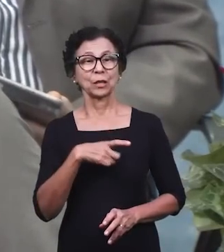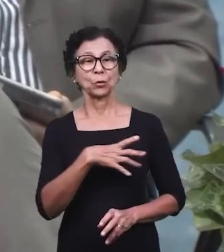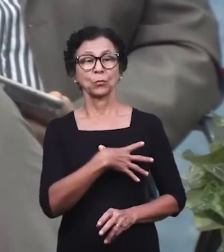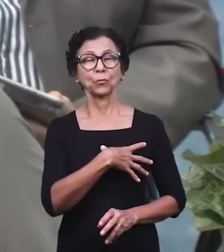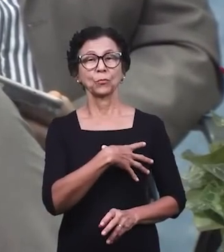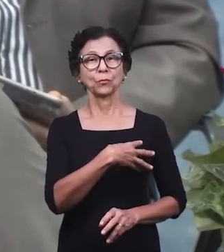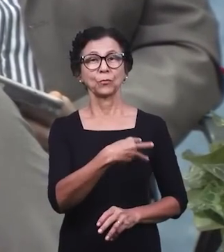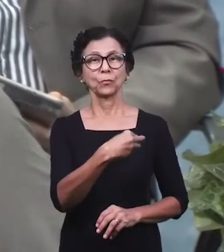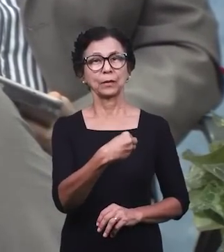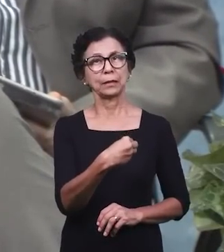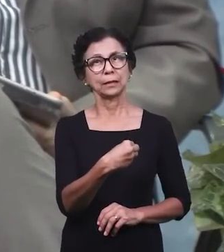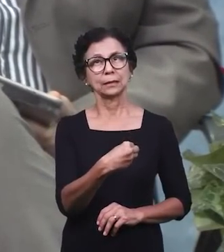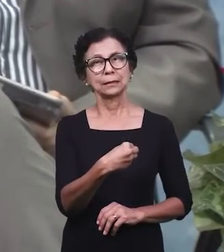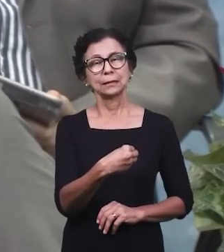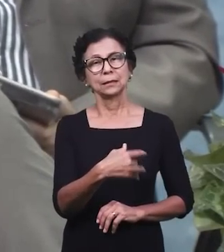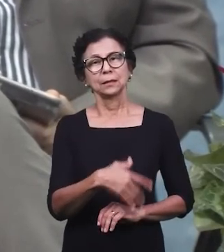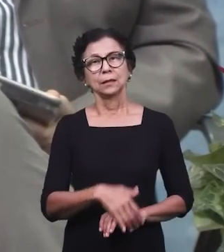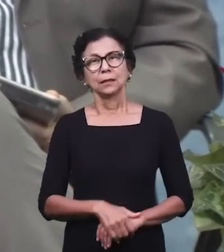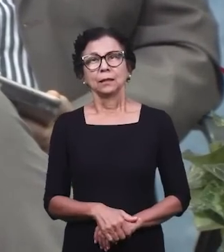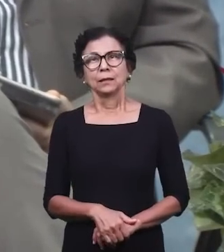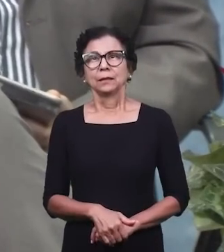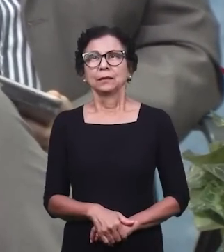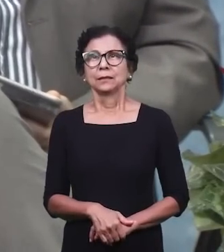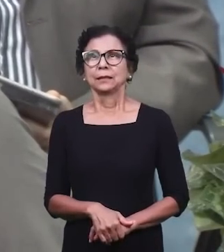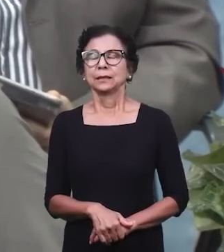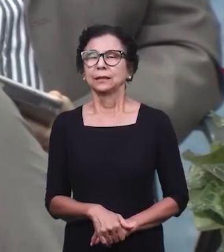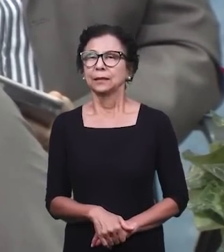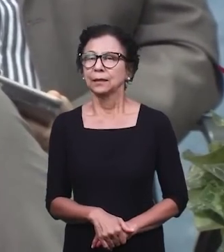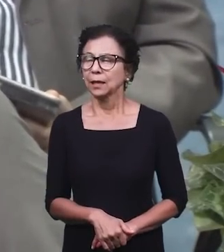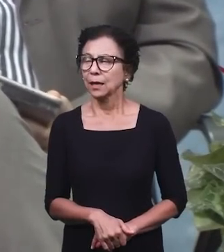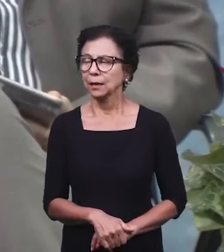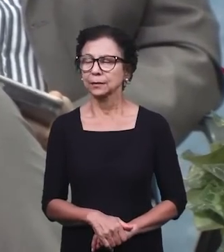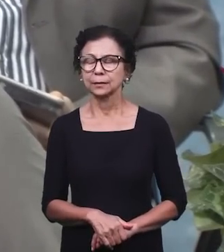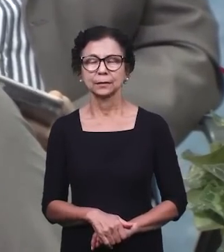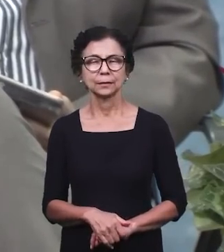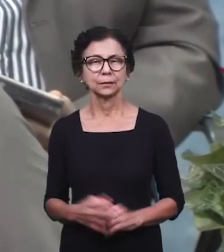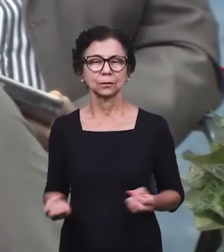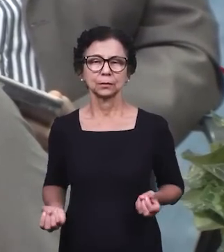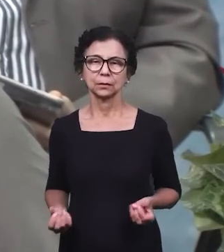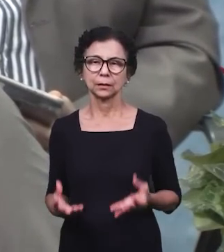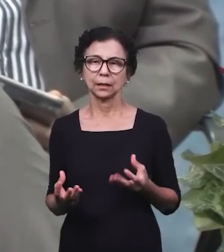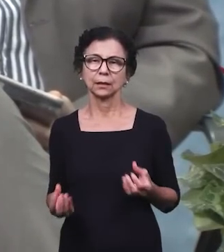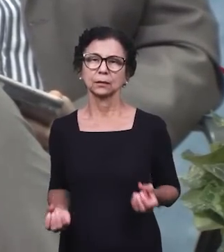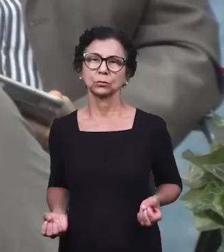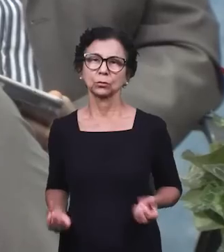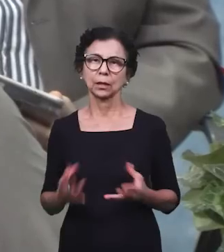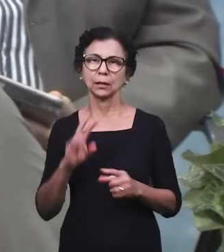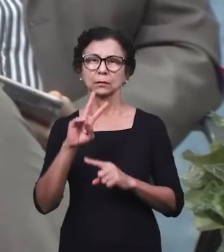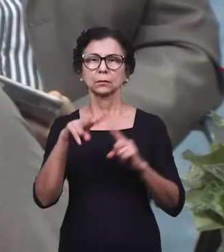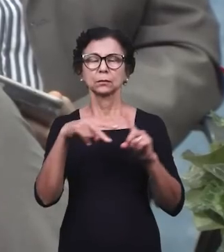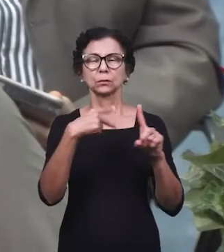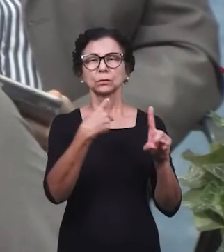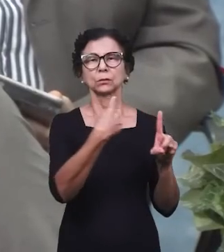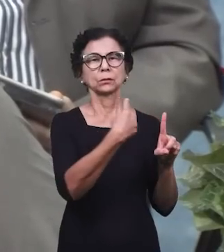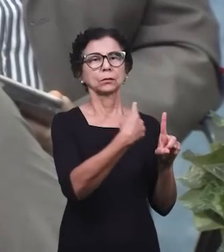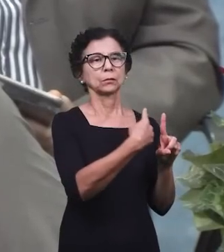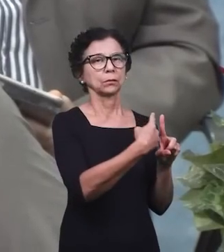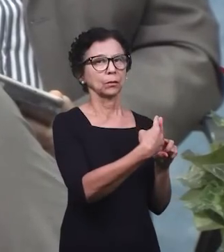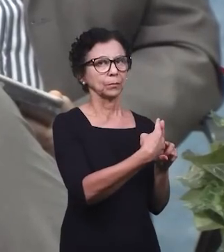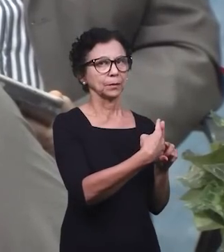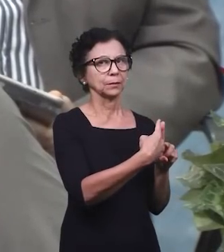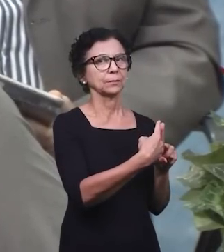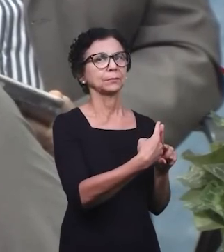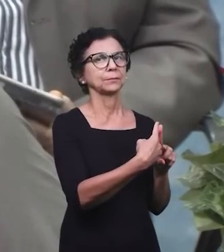história, você começa num processo de multiplicação de gastos, que foi o que o pastor Júlio disse aqui, que vocês têm que